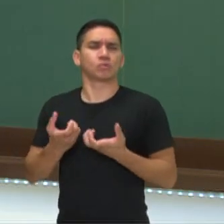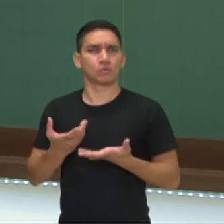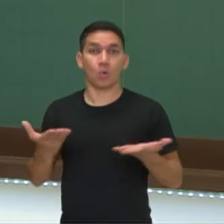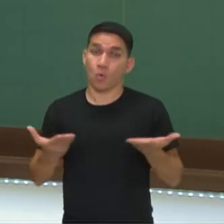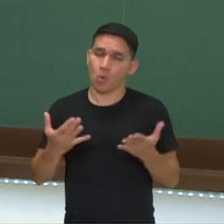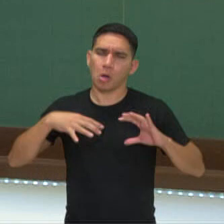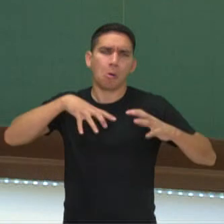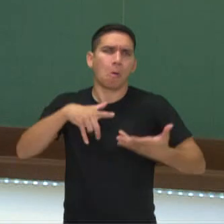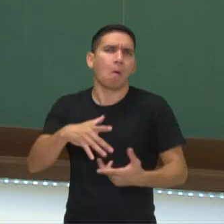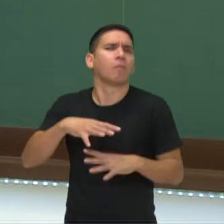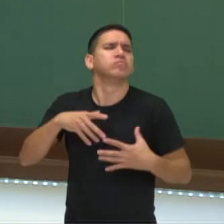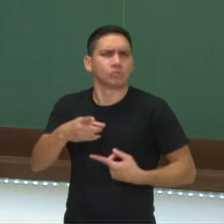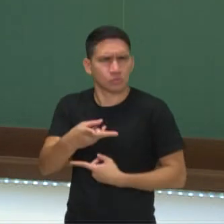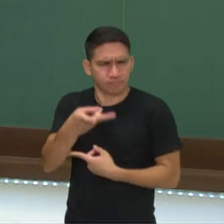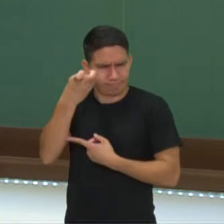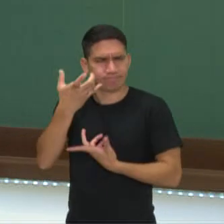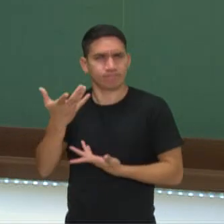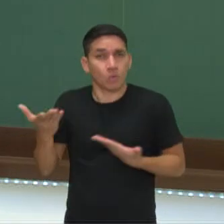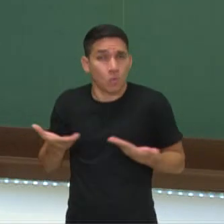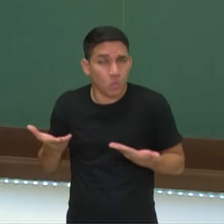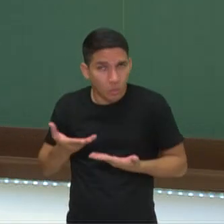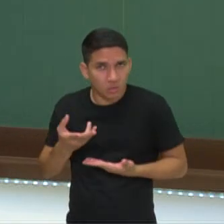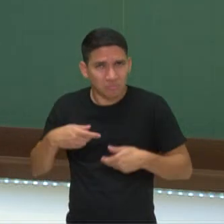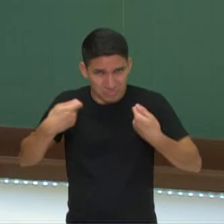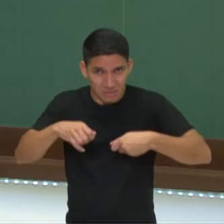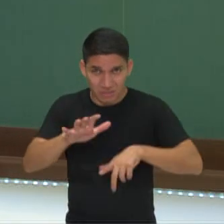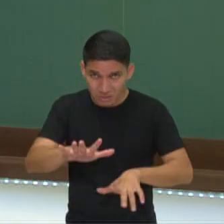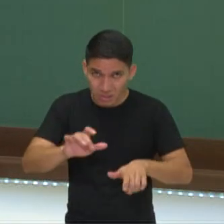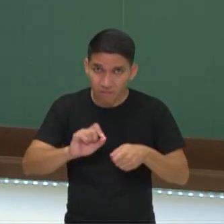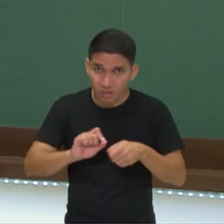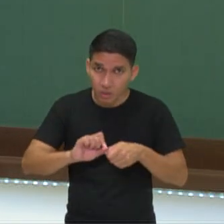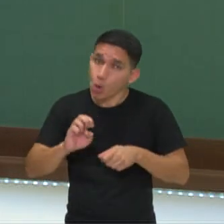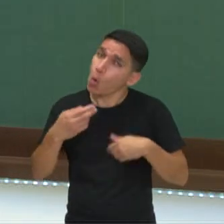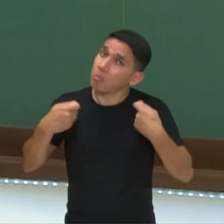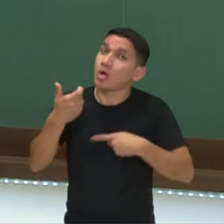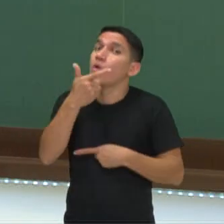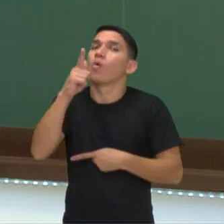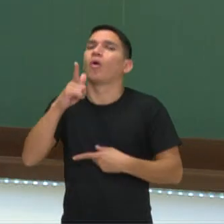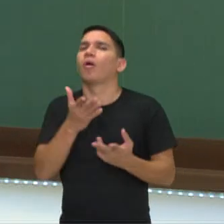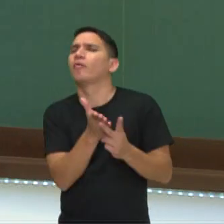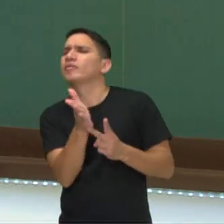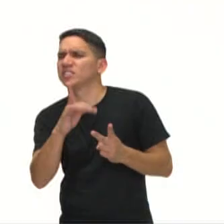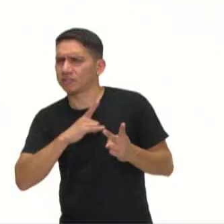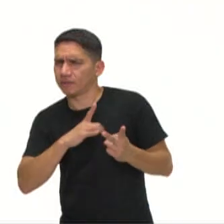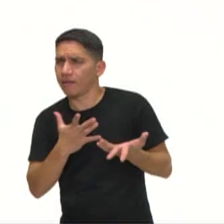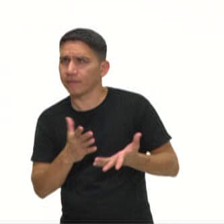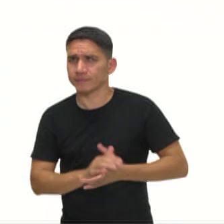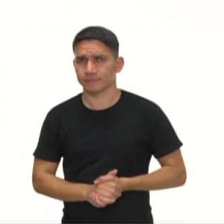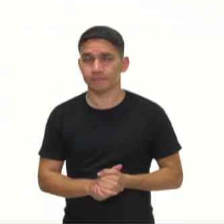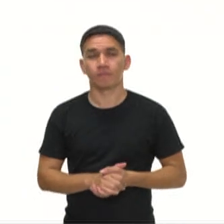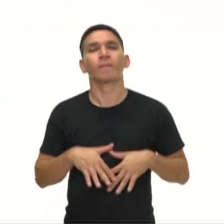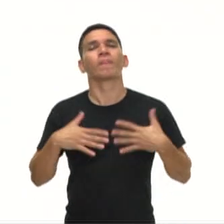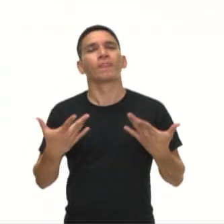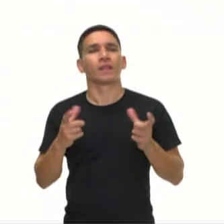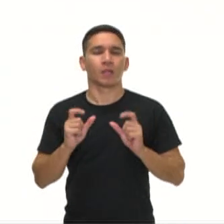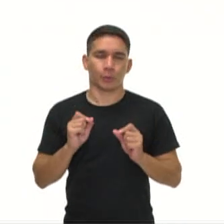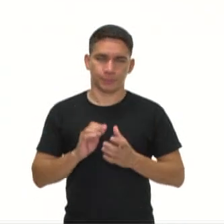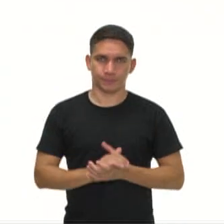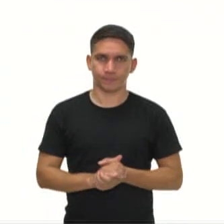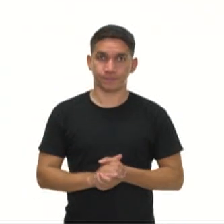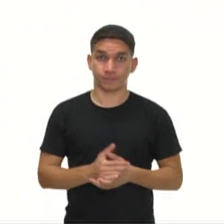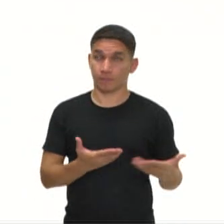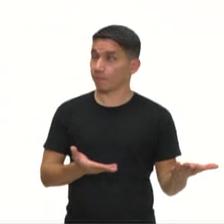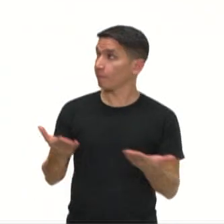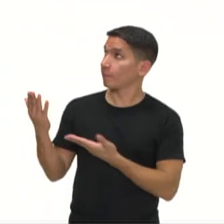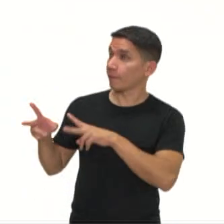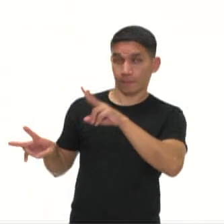Atualmente no mundo, isso é necessário ou há outras formas de chegar ao poder? Ainda, quem são, essa